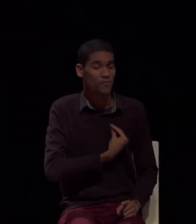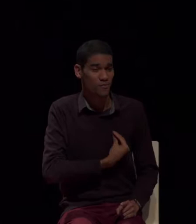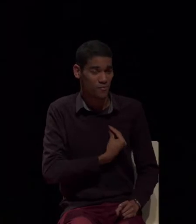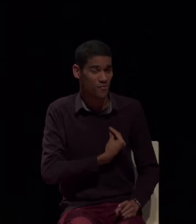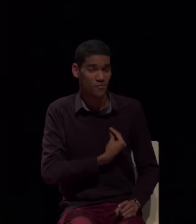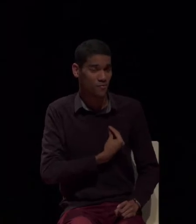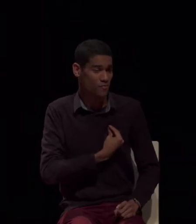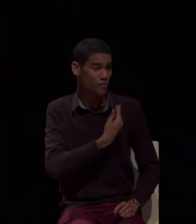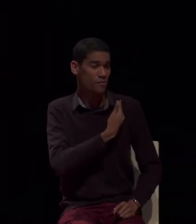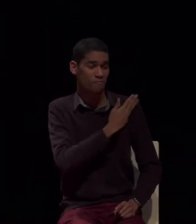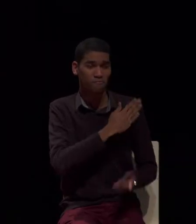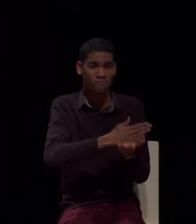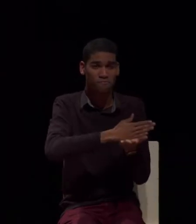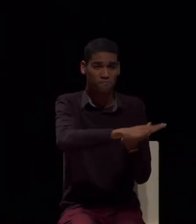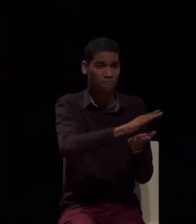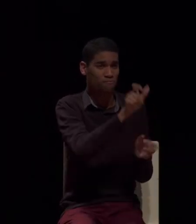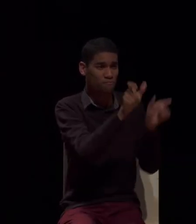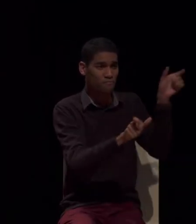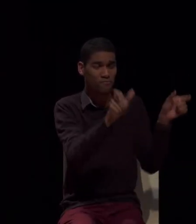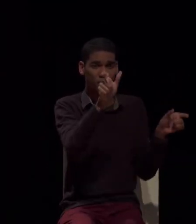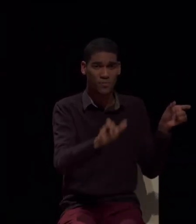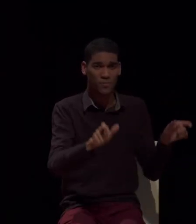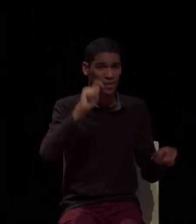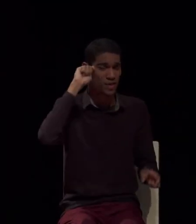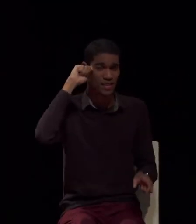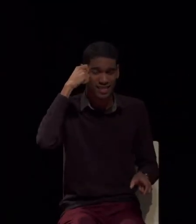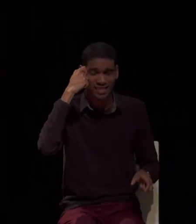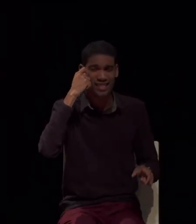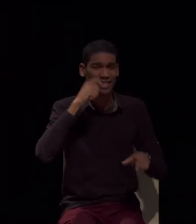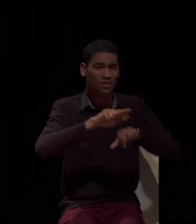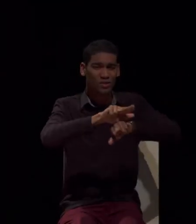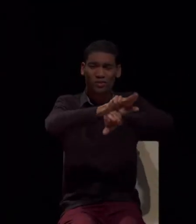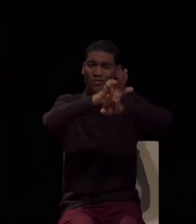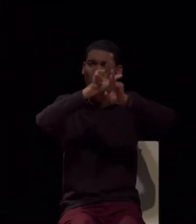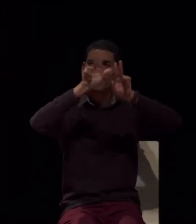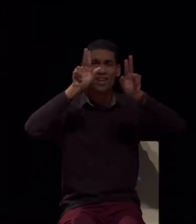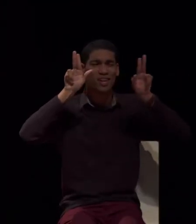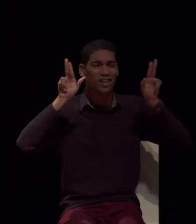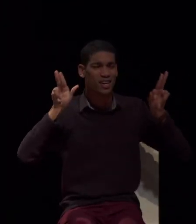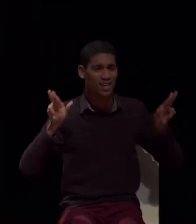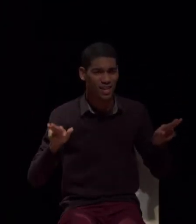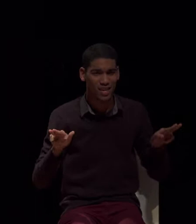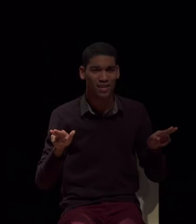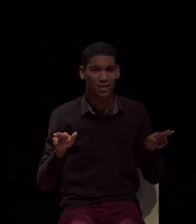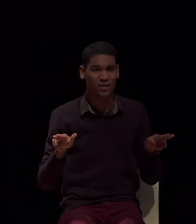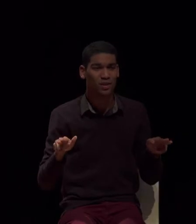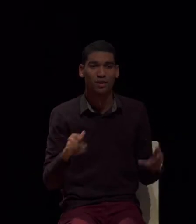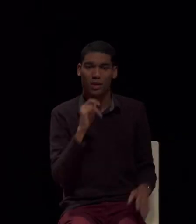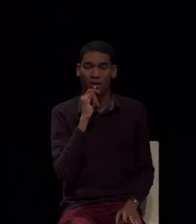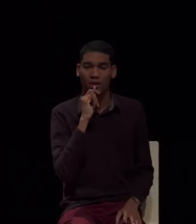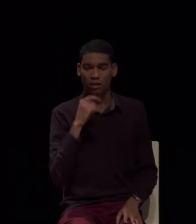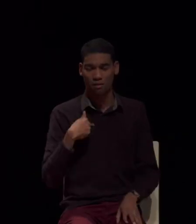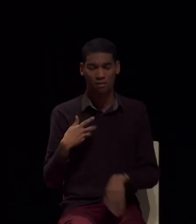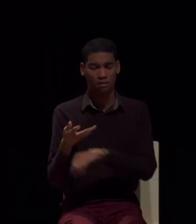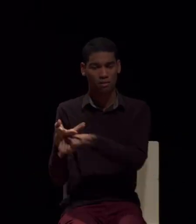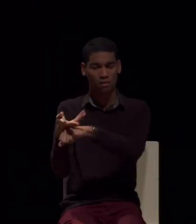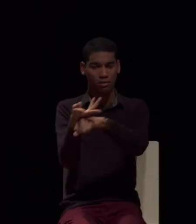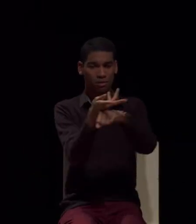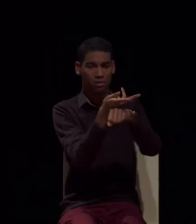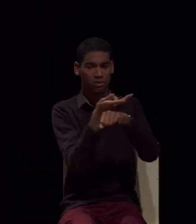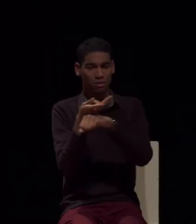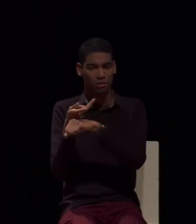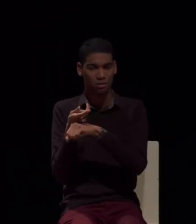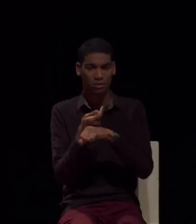os nossos palestrantes não vão precisar convencer ninguém aqui que a sociedade brasileira